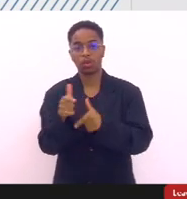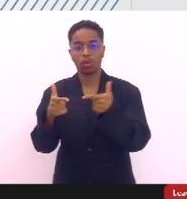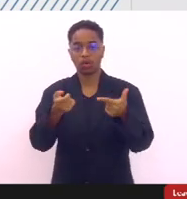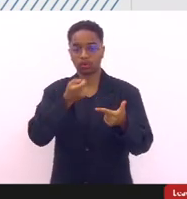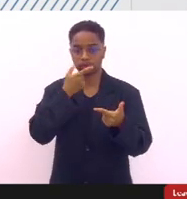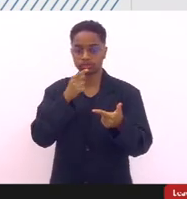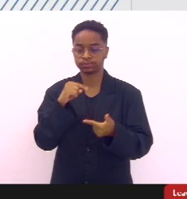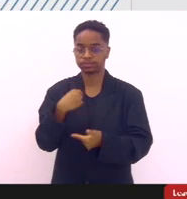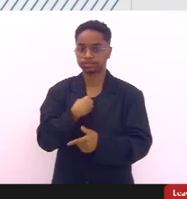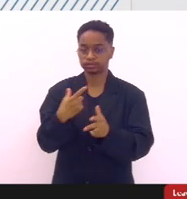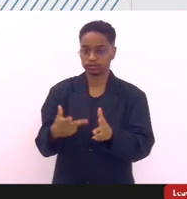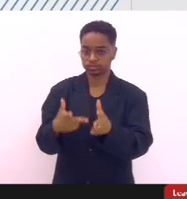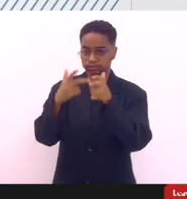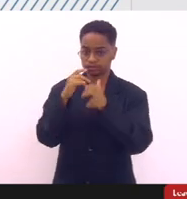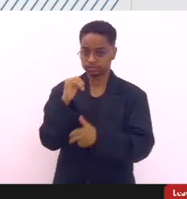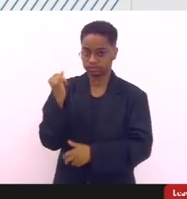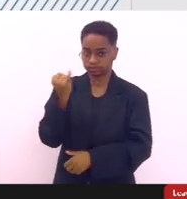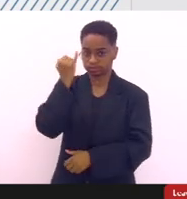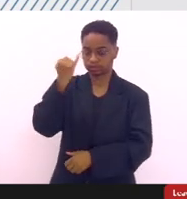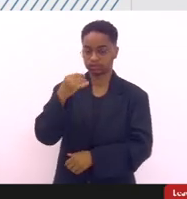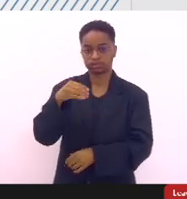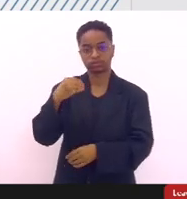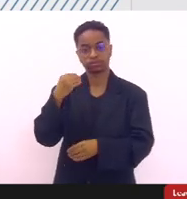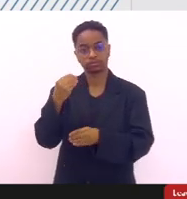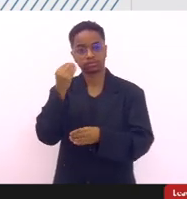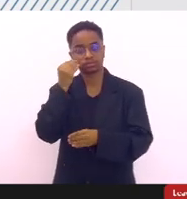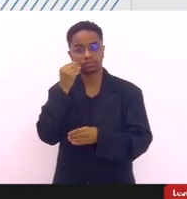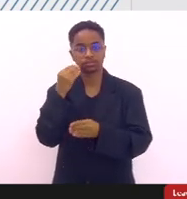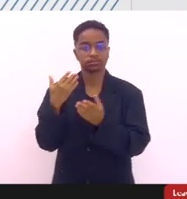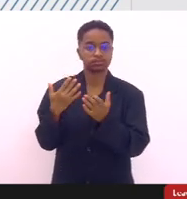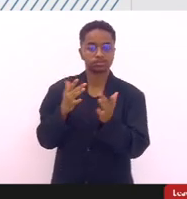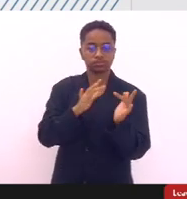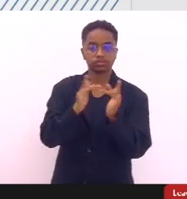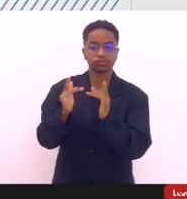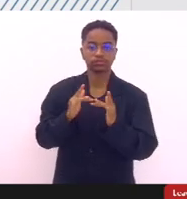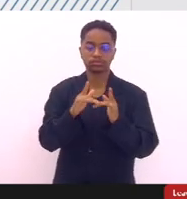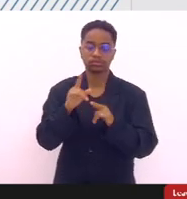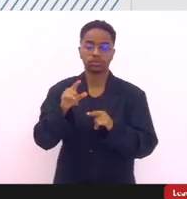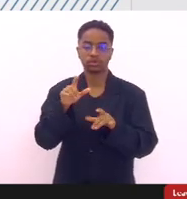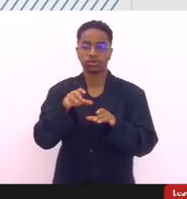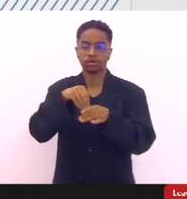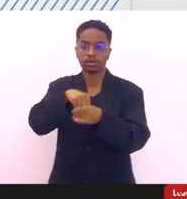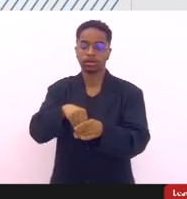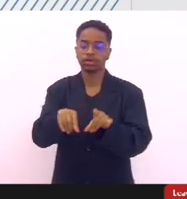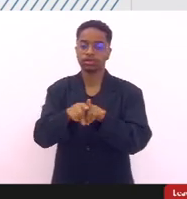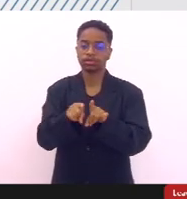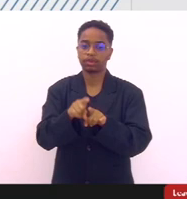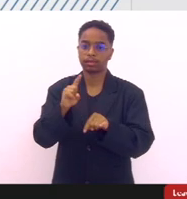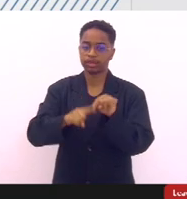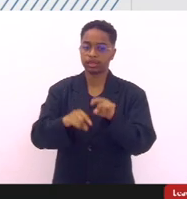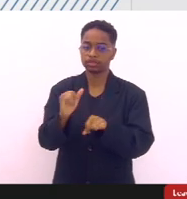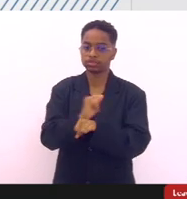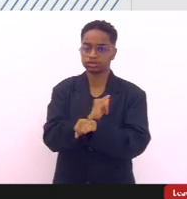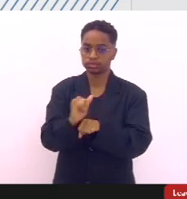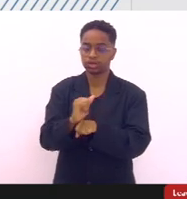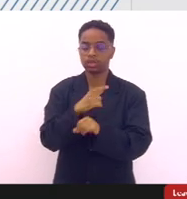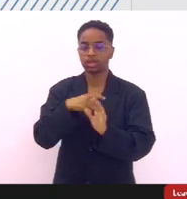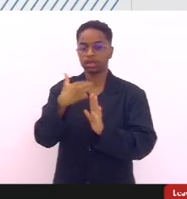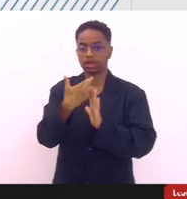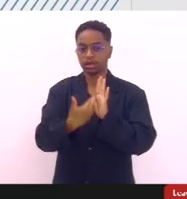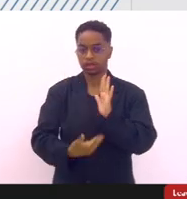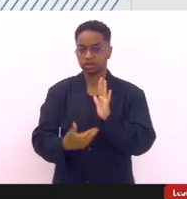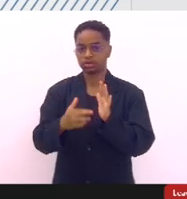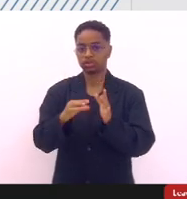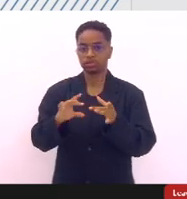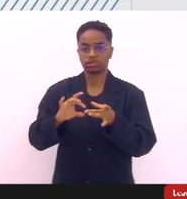como importantes aí no processo de articulação com os territórios, insumos e materiais considerados estratégicos. Tem um relatório disso